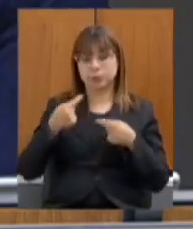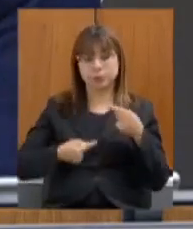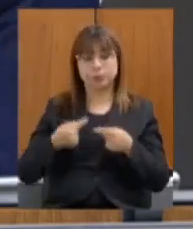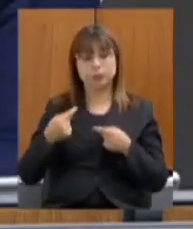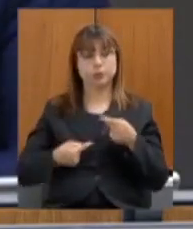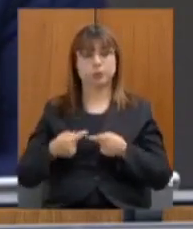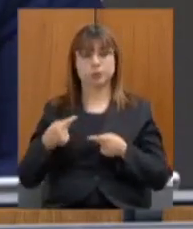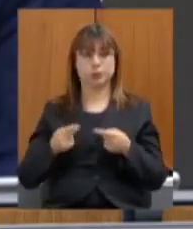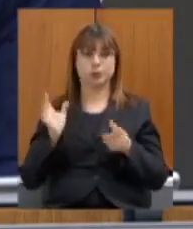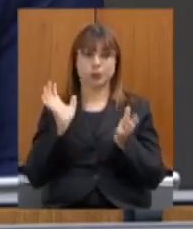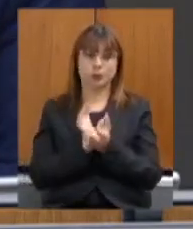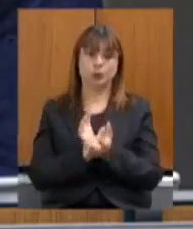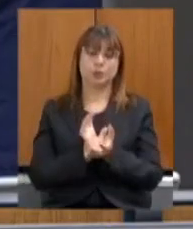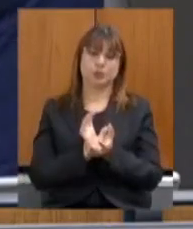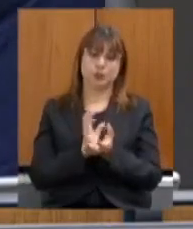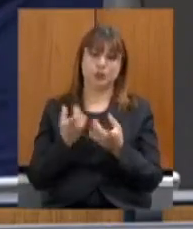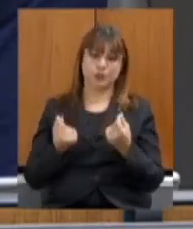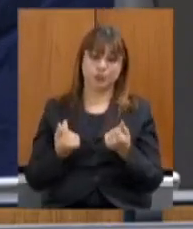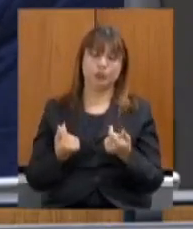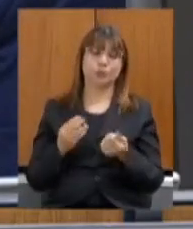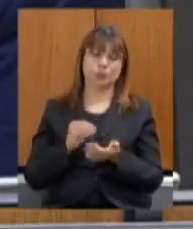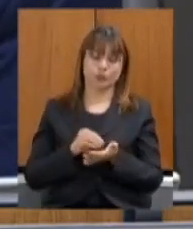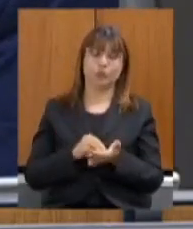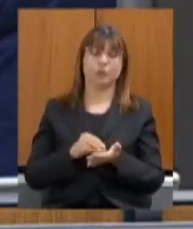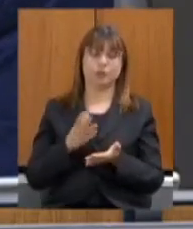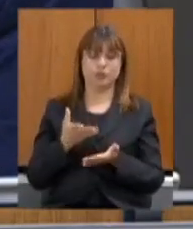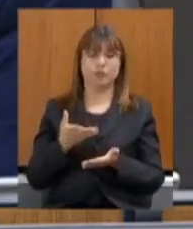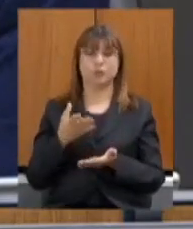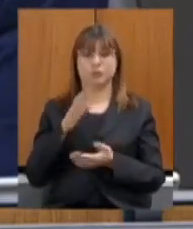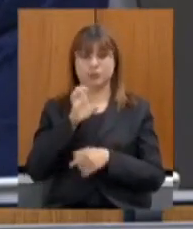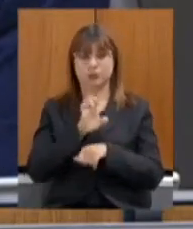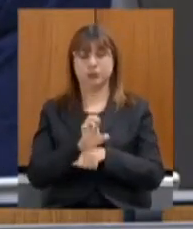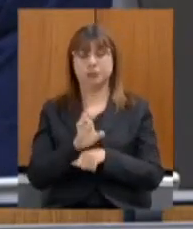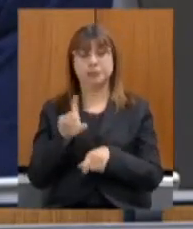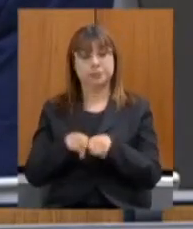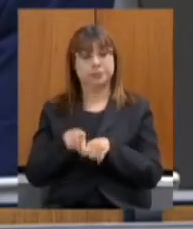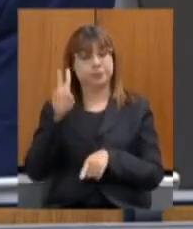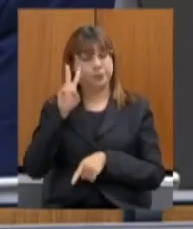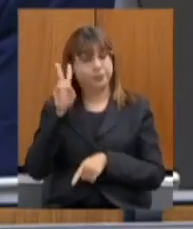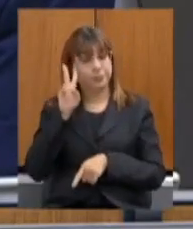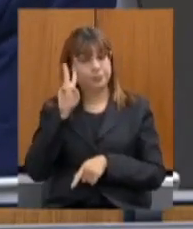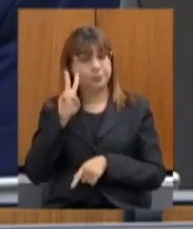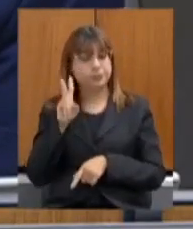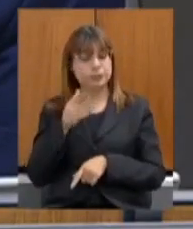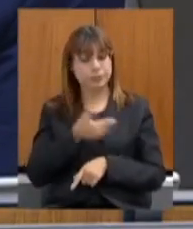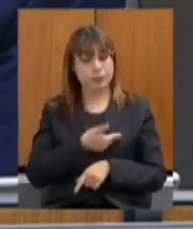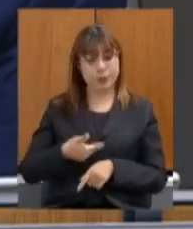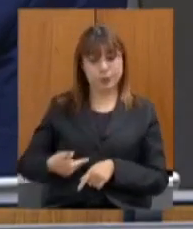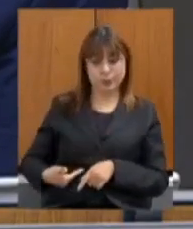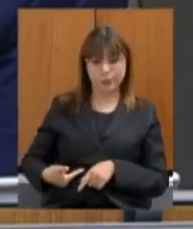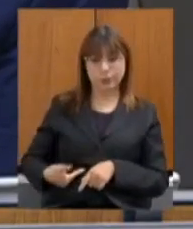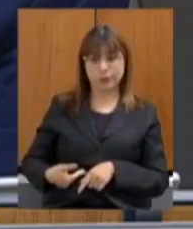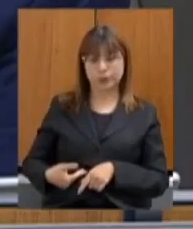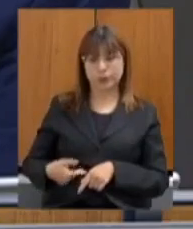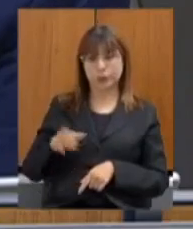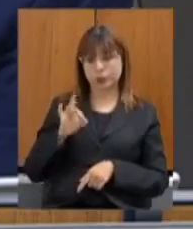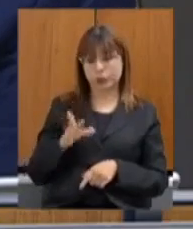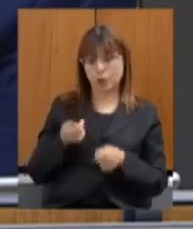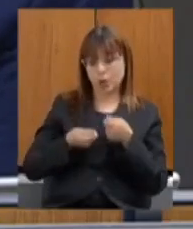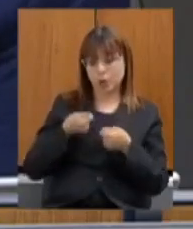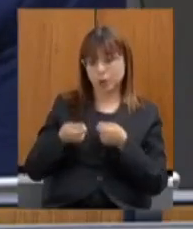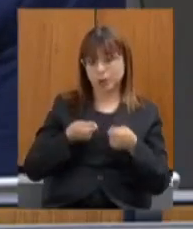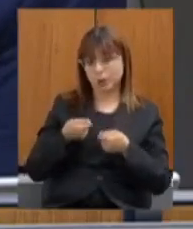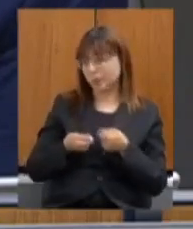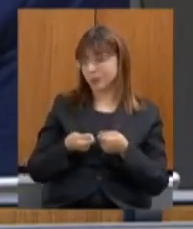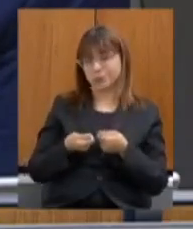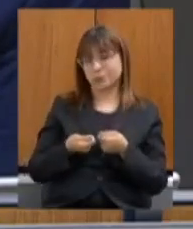isso é o principal. E sempre lembrando, deputado, que governo não é feito somente para administrar a máquina,